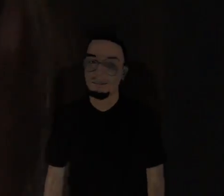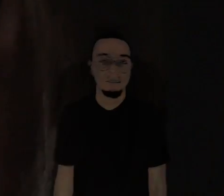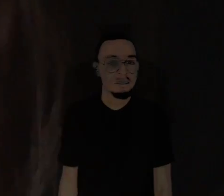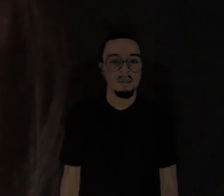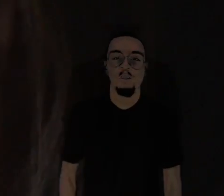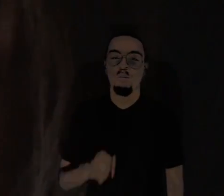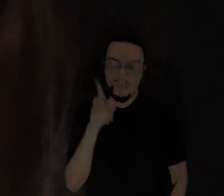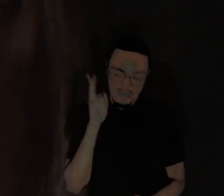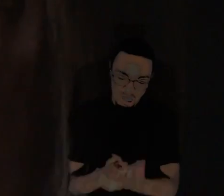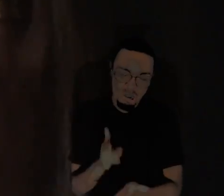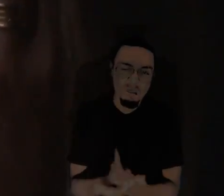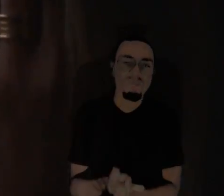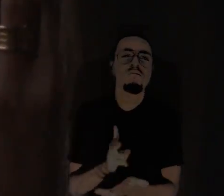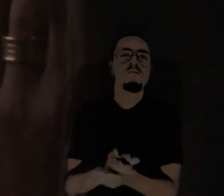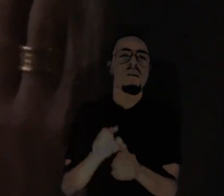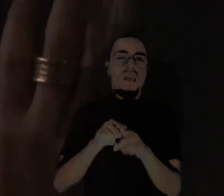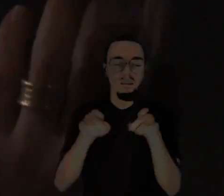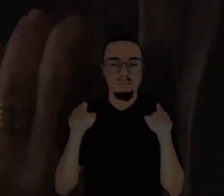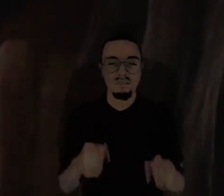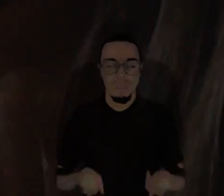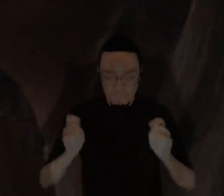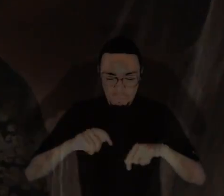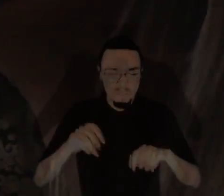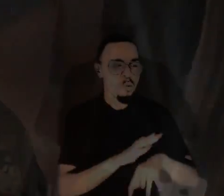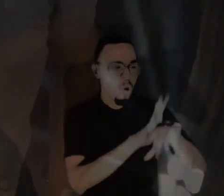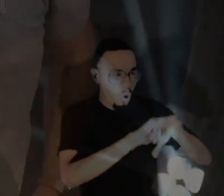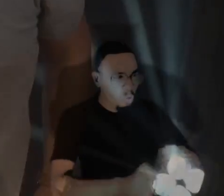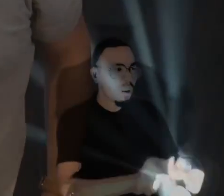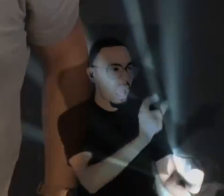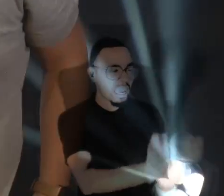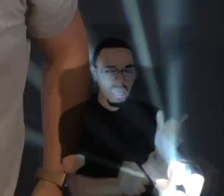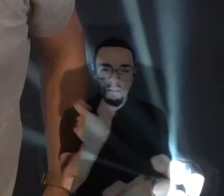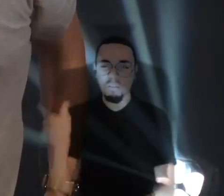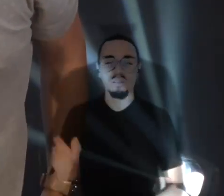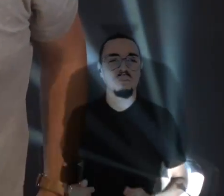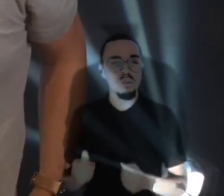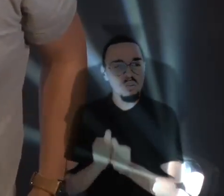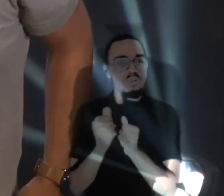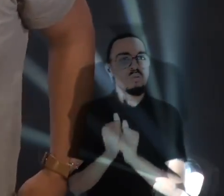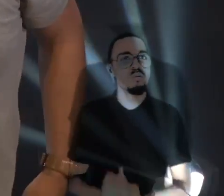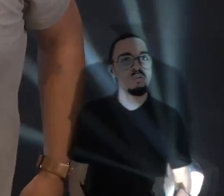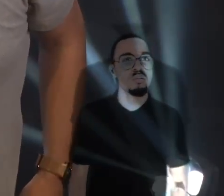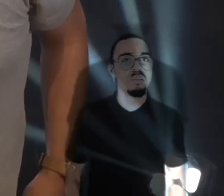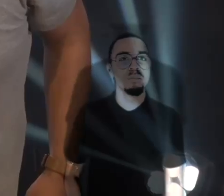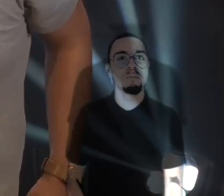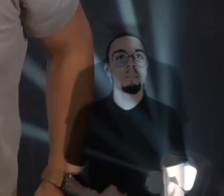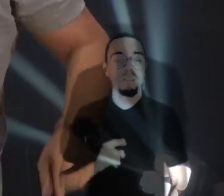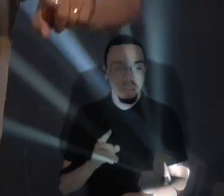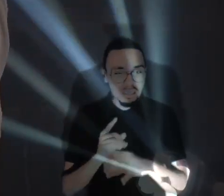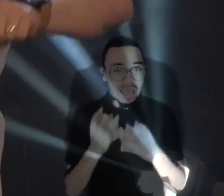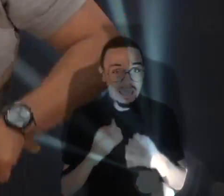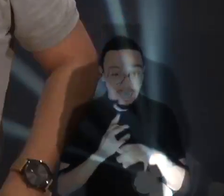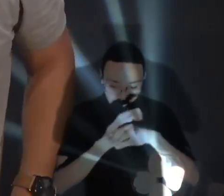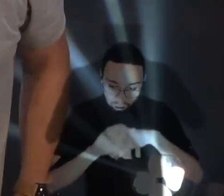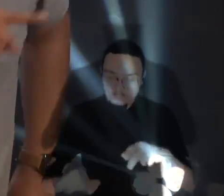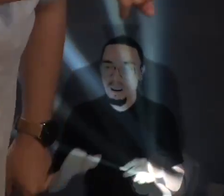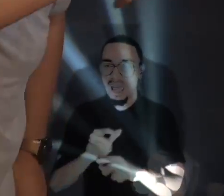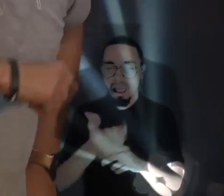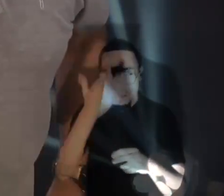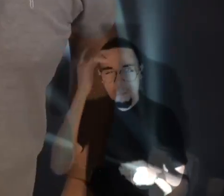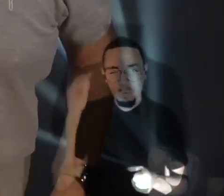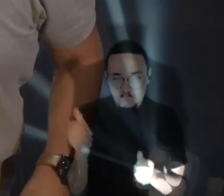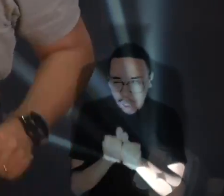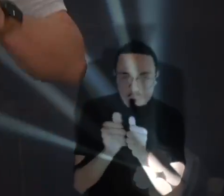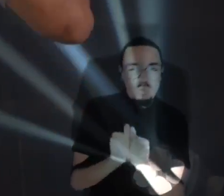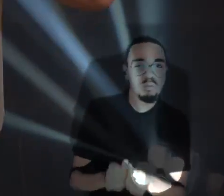chance de você curar as pessoas ao teu lado. Quer curar as pessoas ao teu lado? Viva o teu chamado. Quer curar as pessoas ao teu lado? Viva o teu chamado. Viva